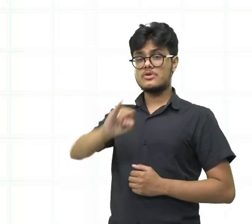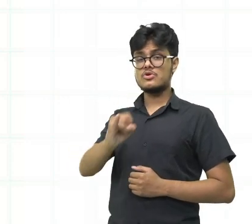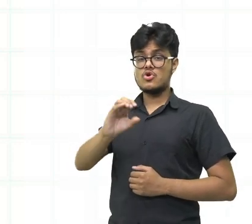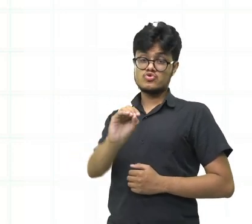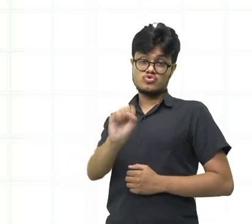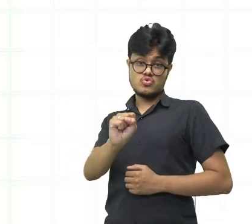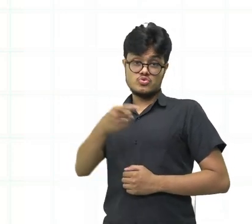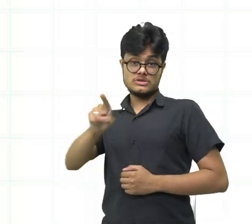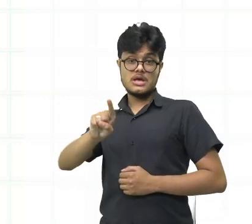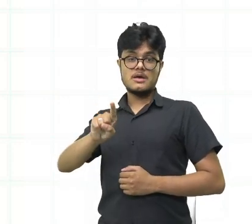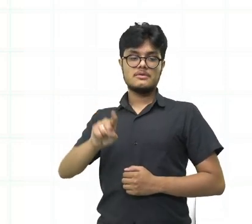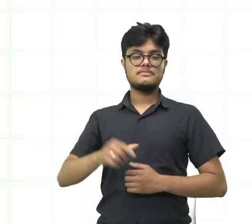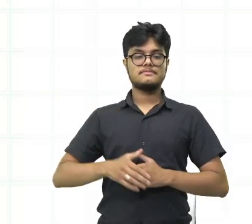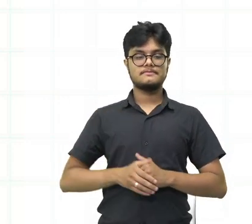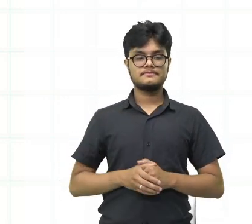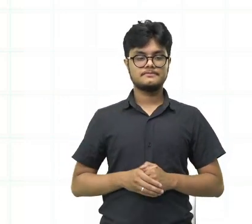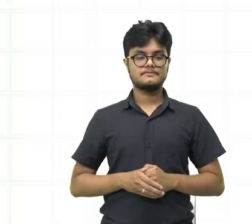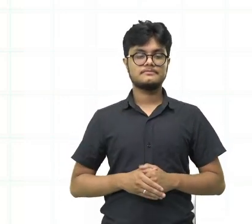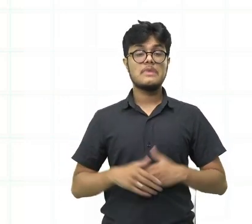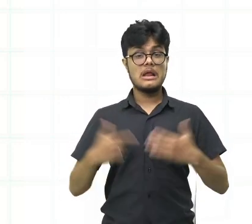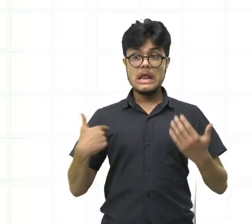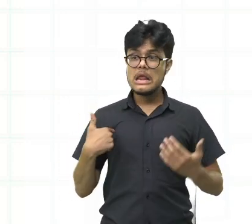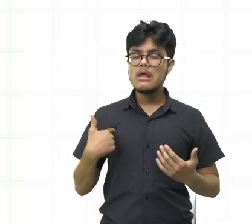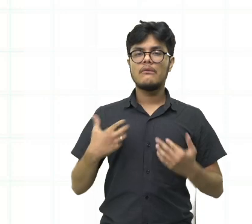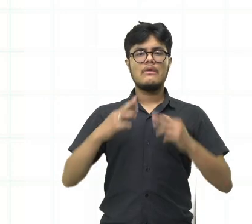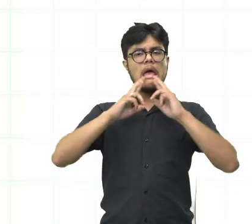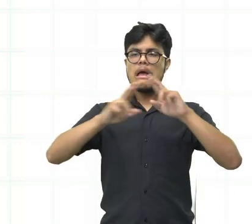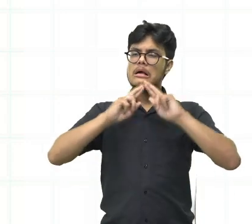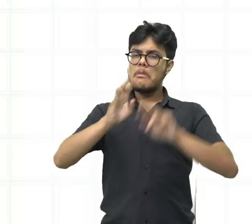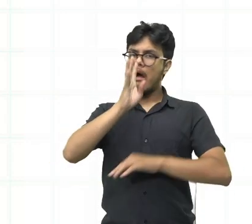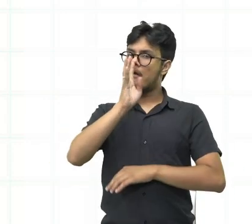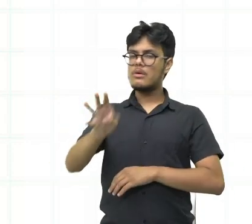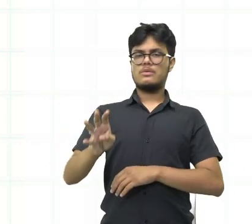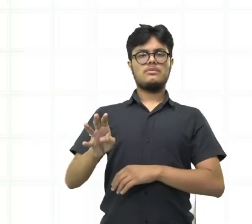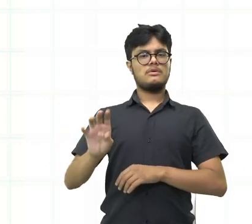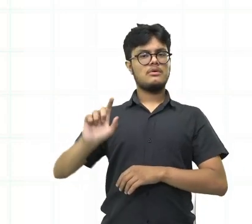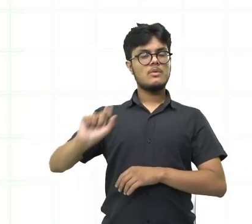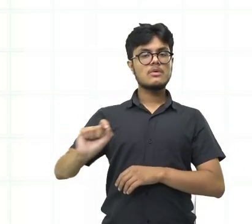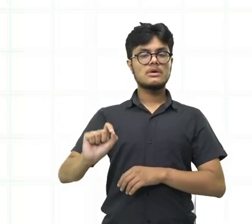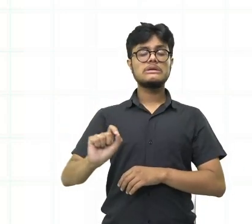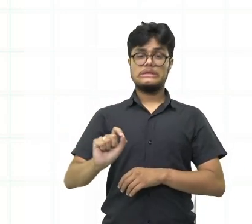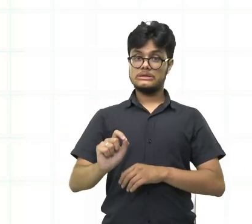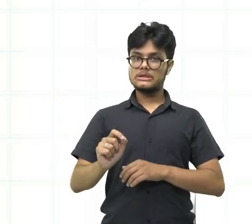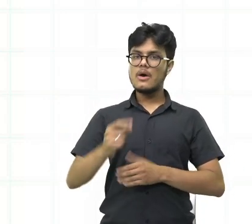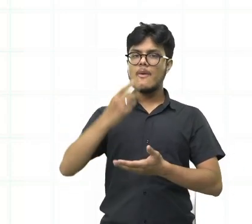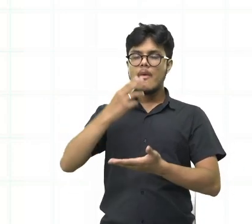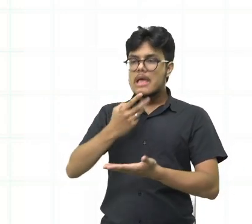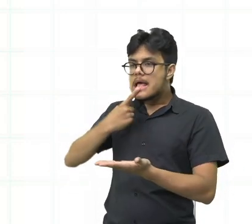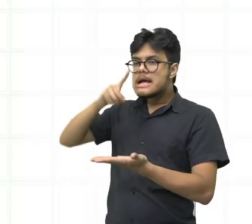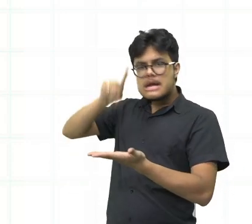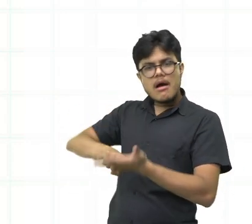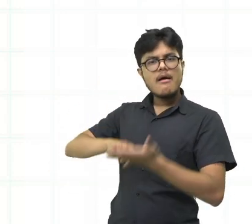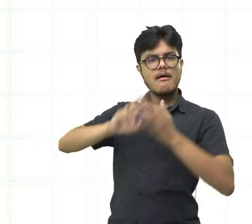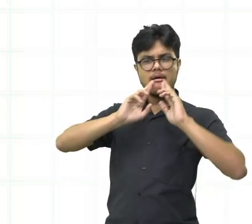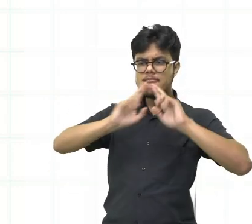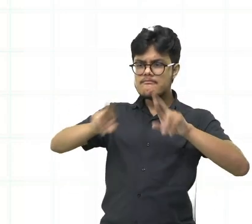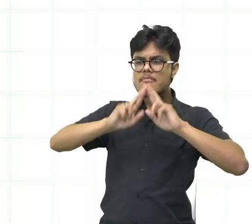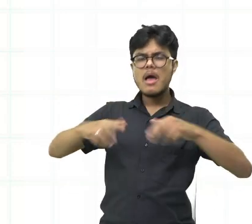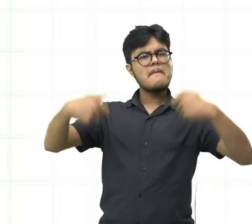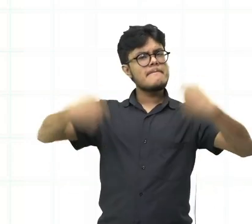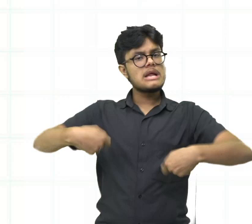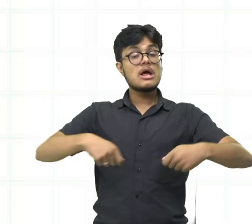Eu, José da Silva, venho reclamar. Então, na carta de reclamação, é importante colocar